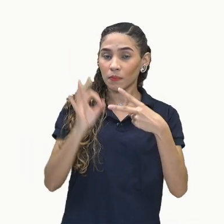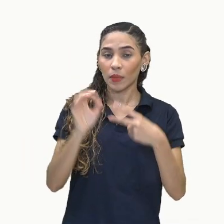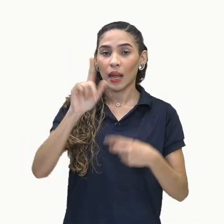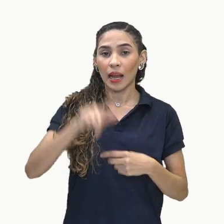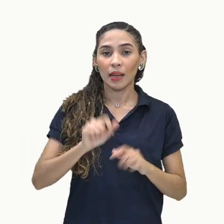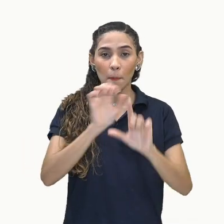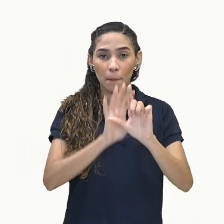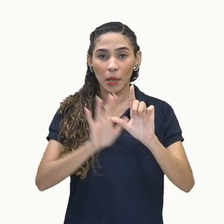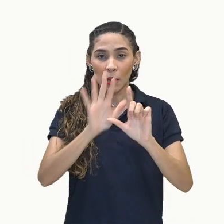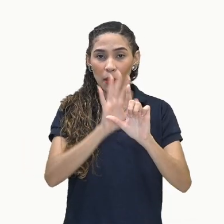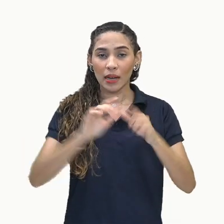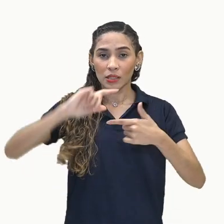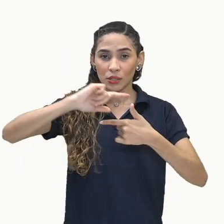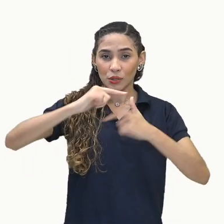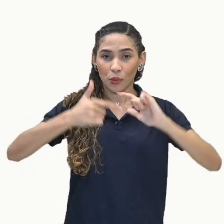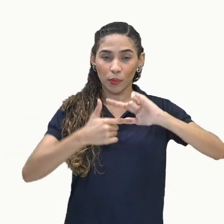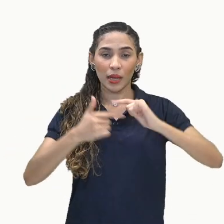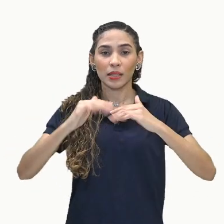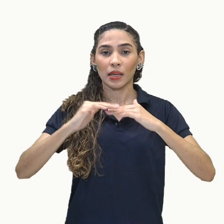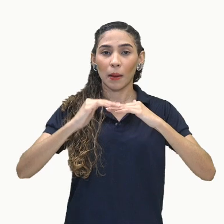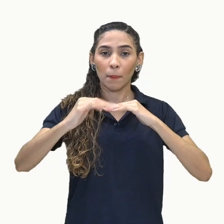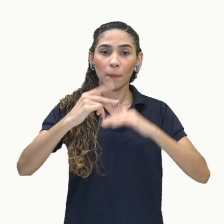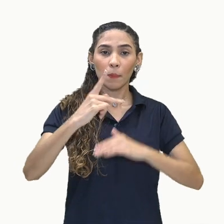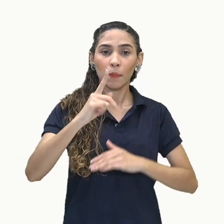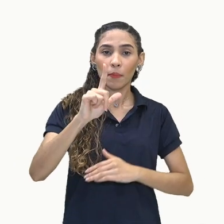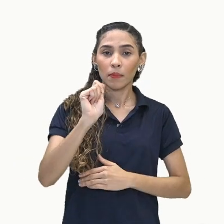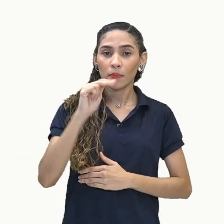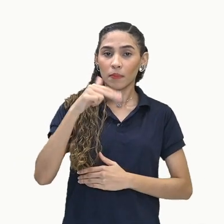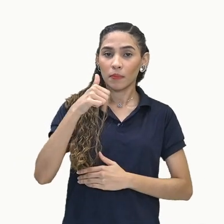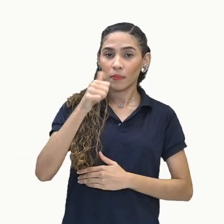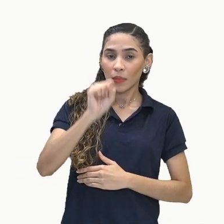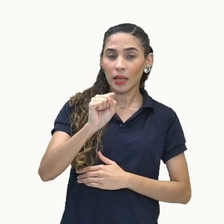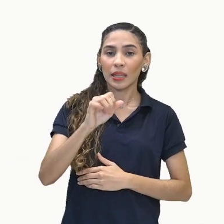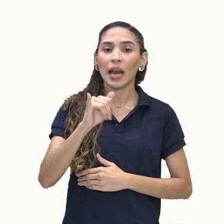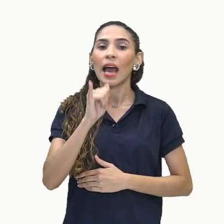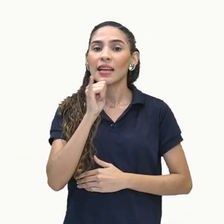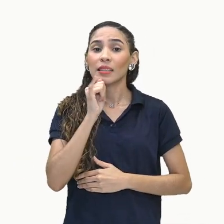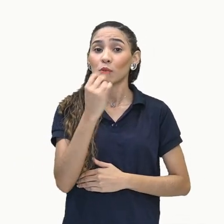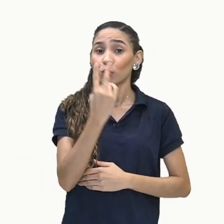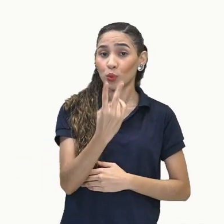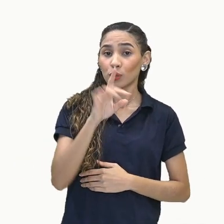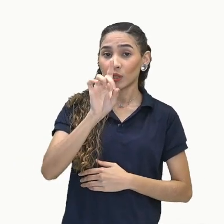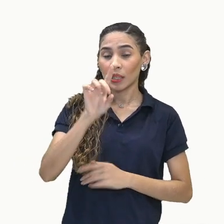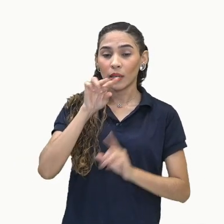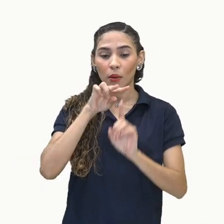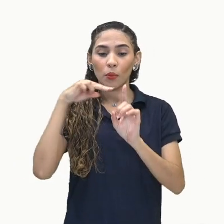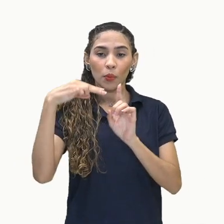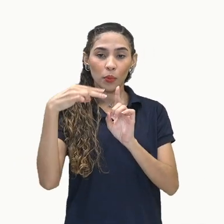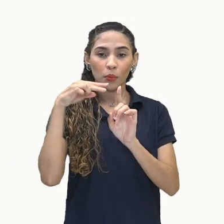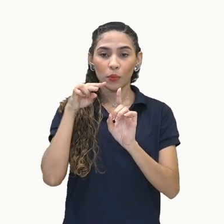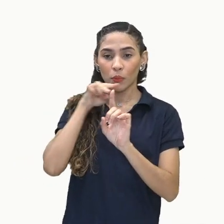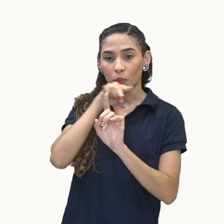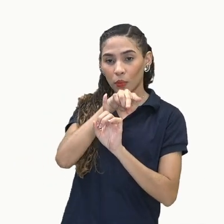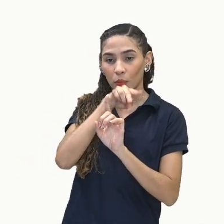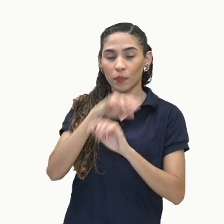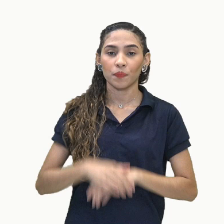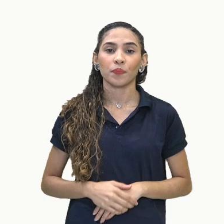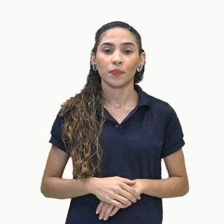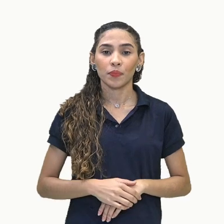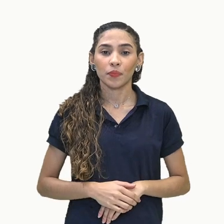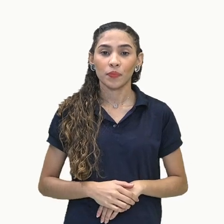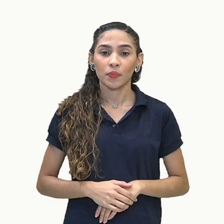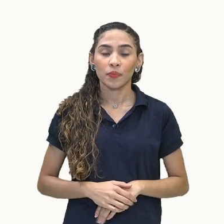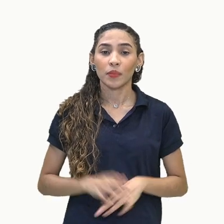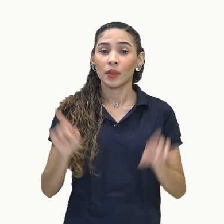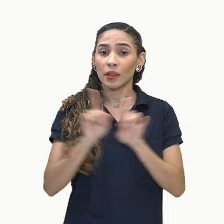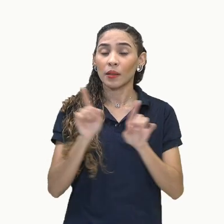figuras geométricas planas, ou seja, em 2D, possuindo apenas duas dimensões.